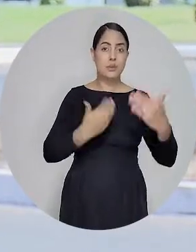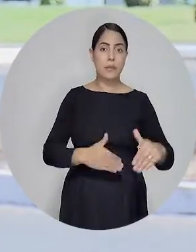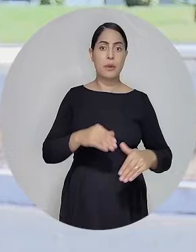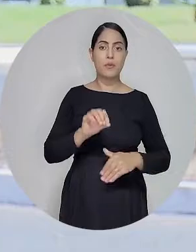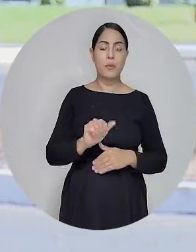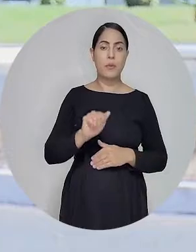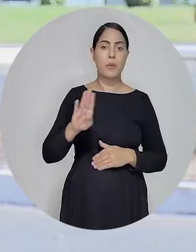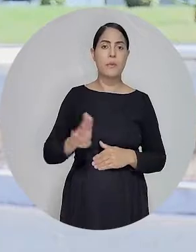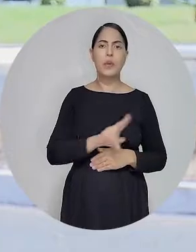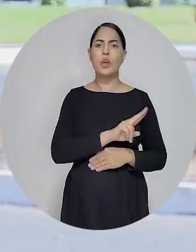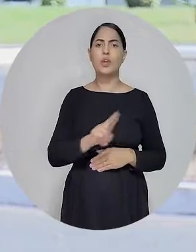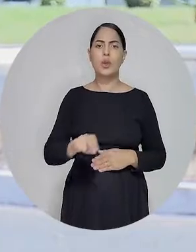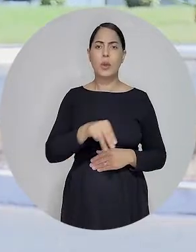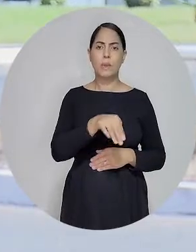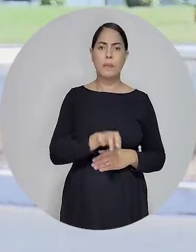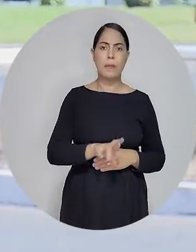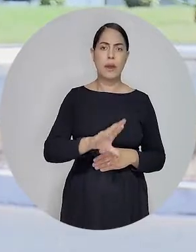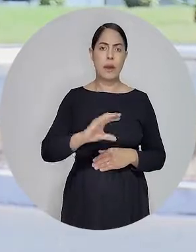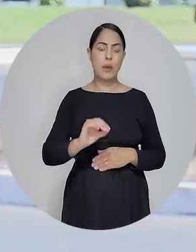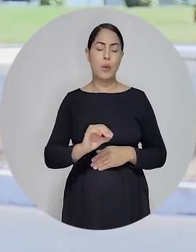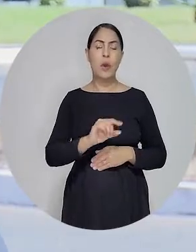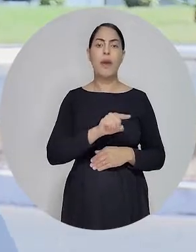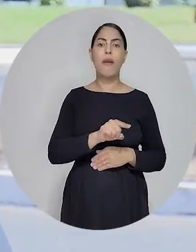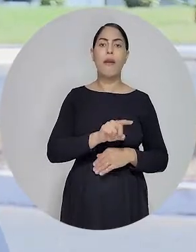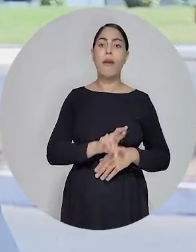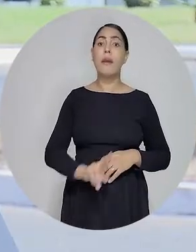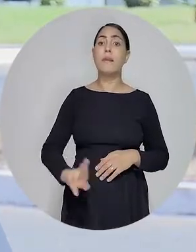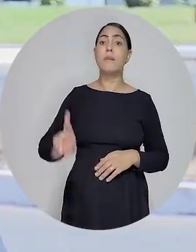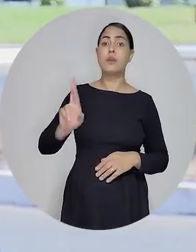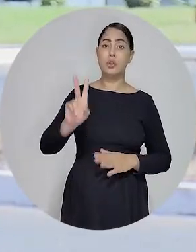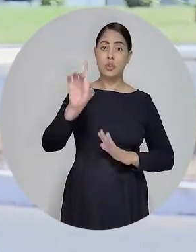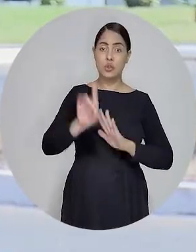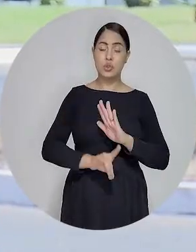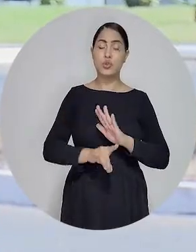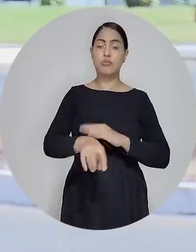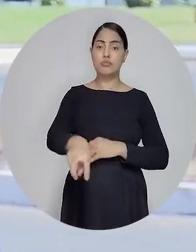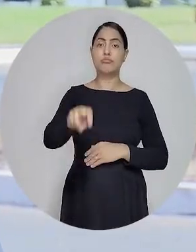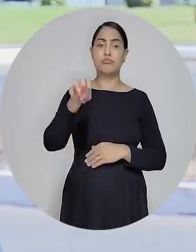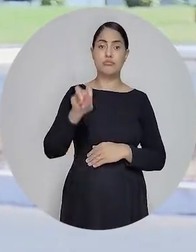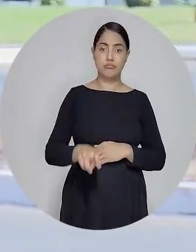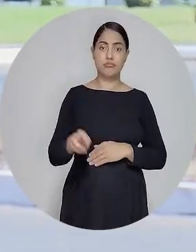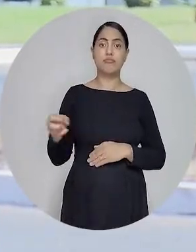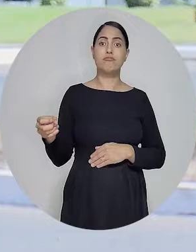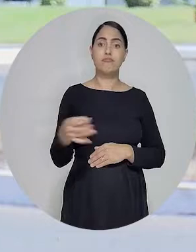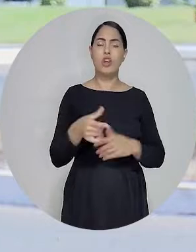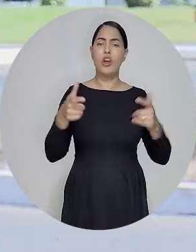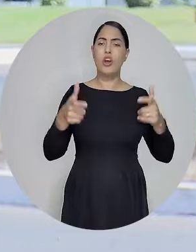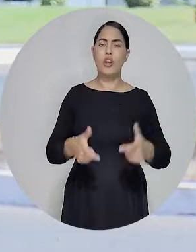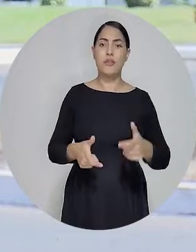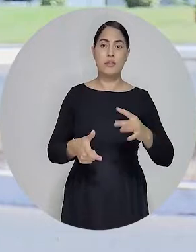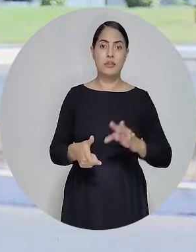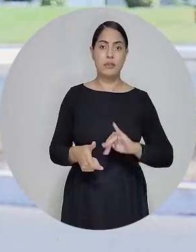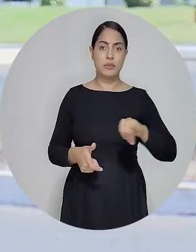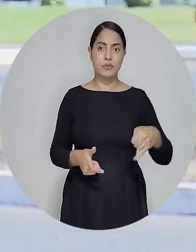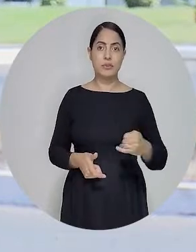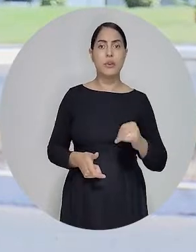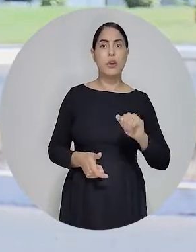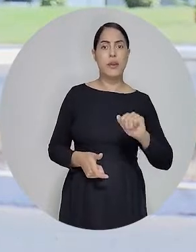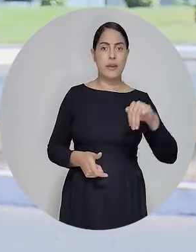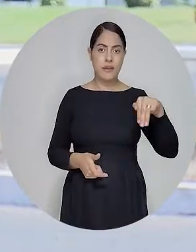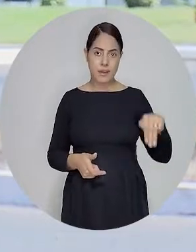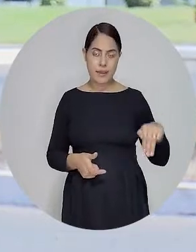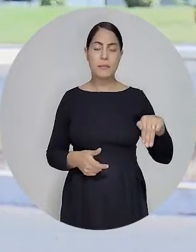Ordem Unificado, Marco Aurélio Choi, representou a diretoria do Conselho Federal da OAB na posse dos novos dirigentes